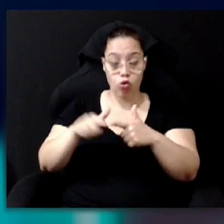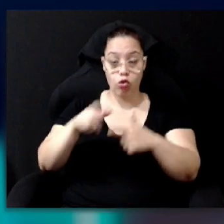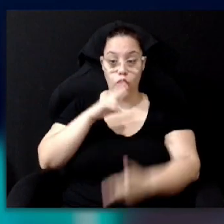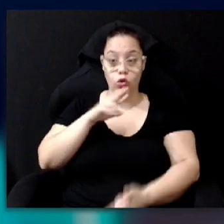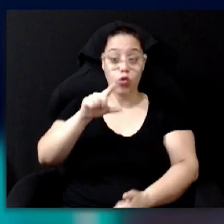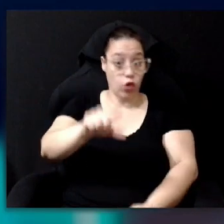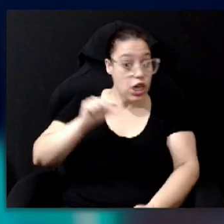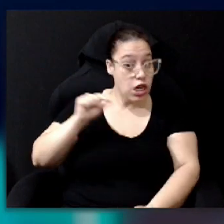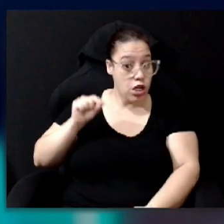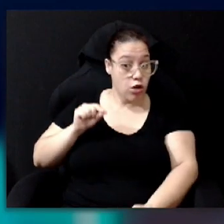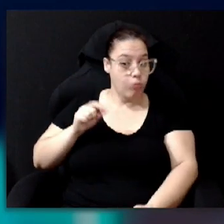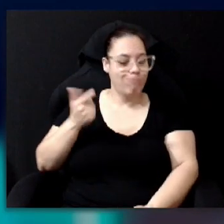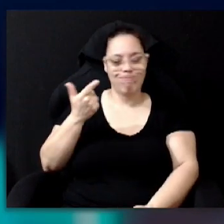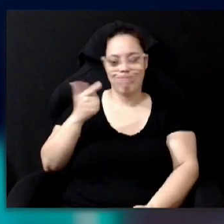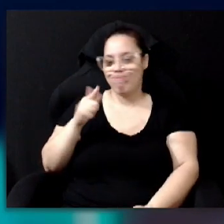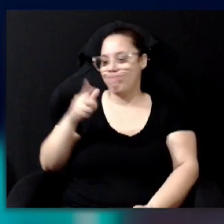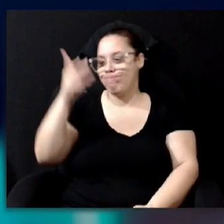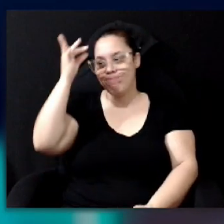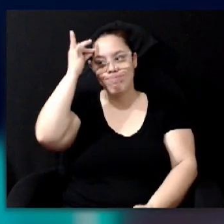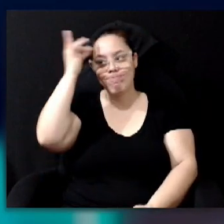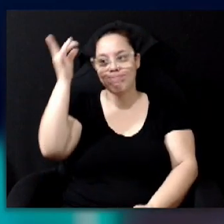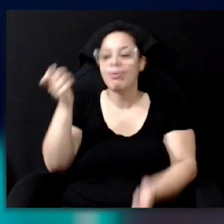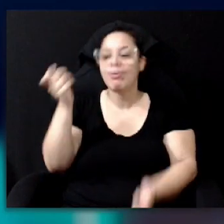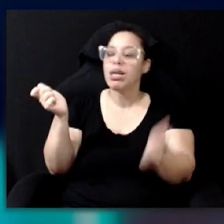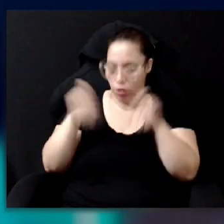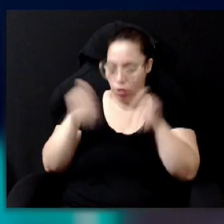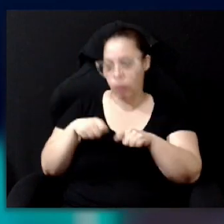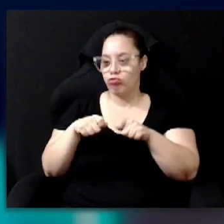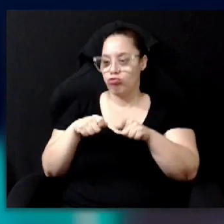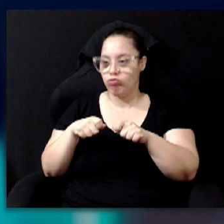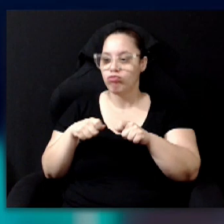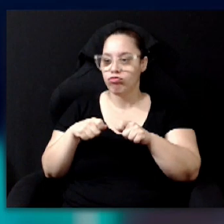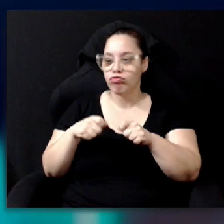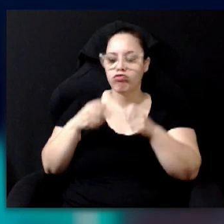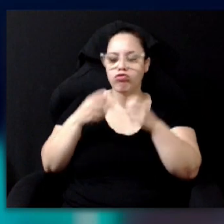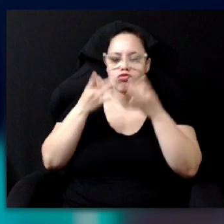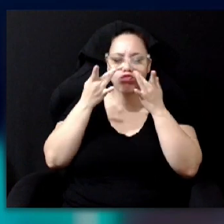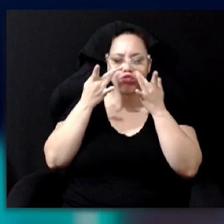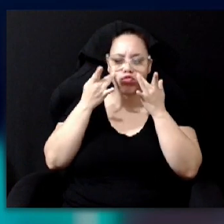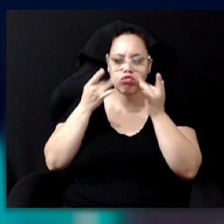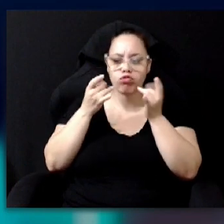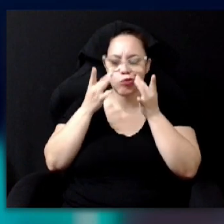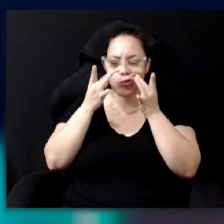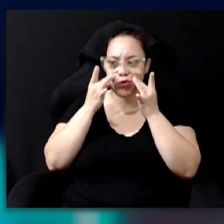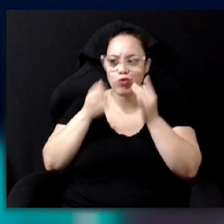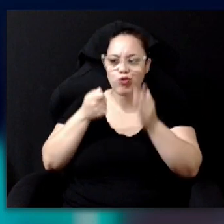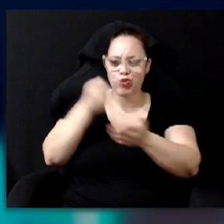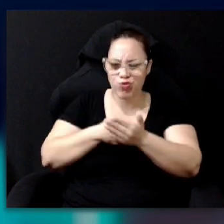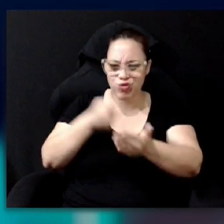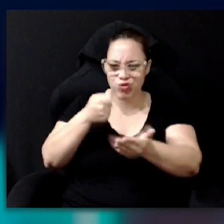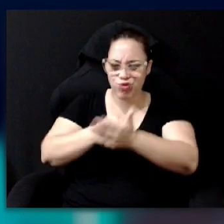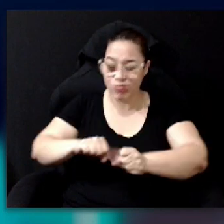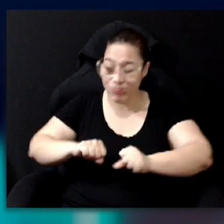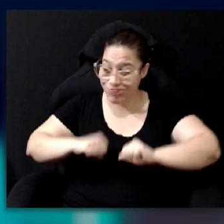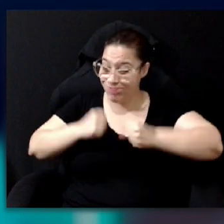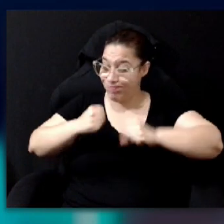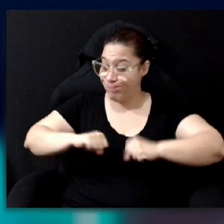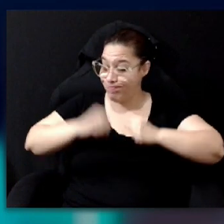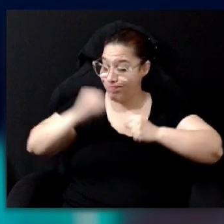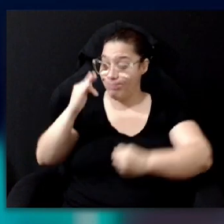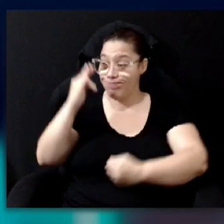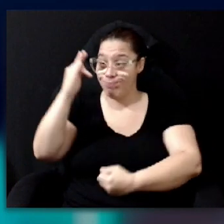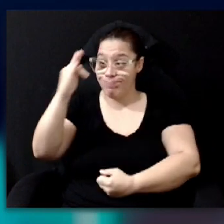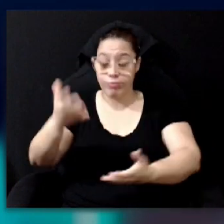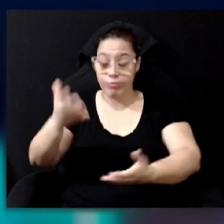não é fácil, mas é possível, quando focamos o futuro com muita dedicação. E também quero destacar que